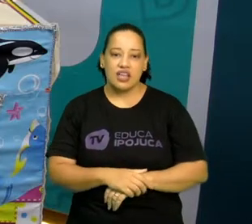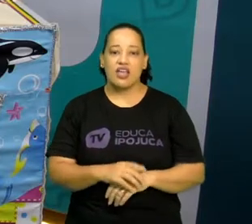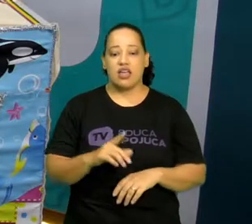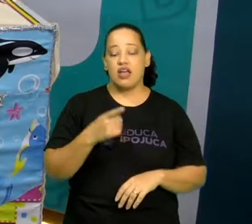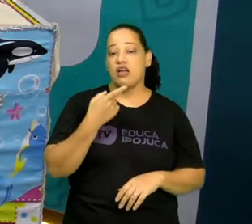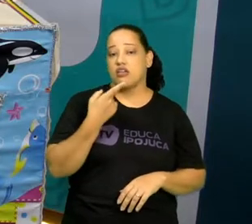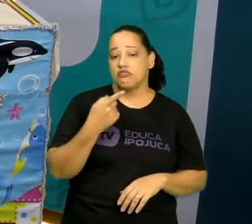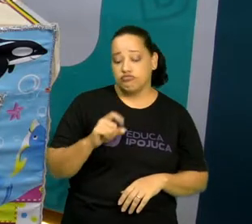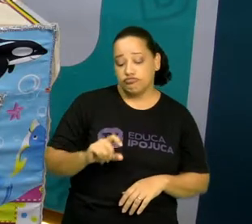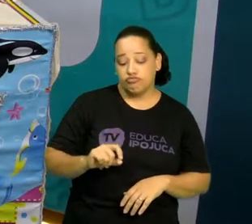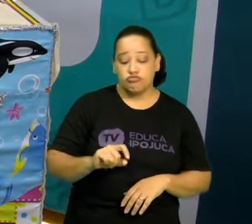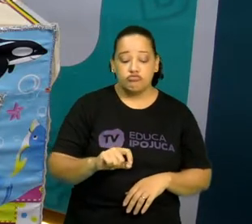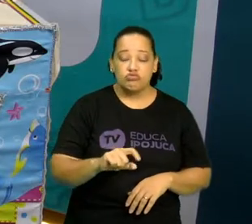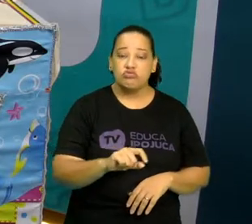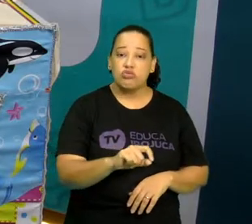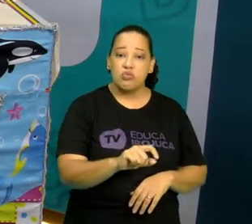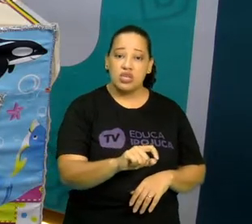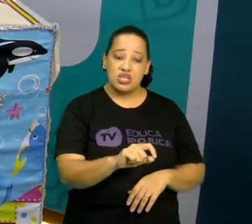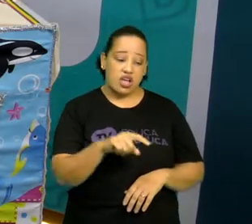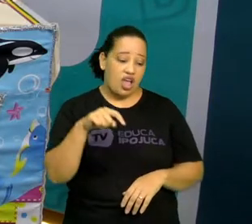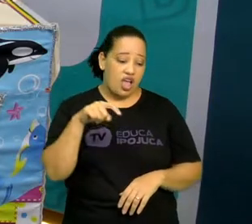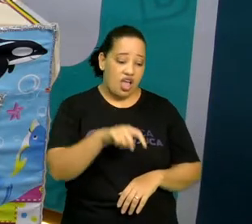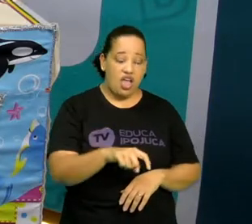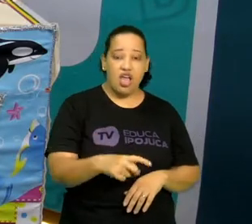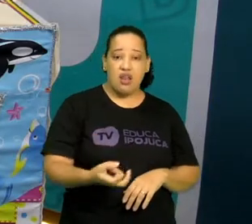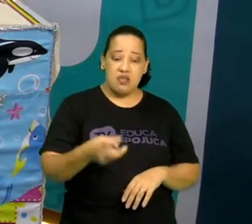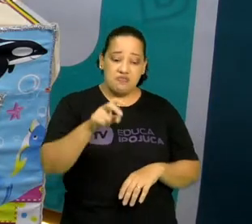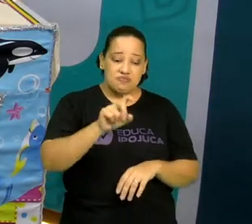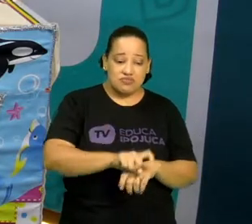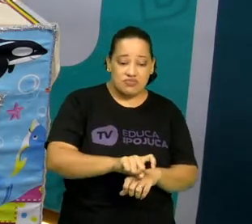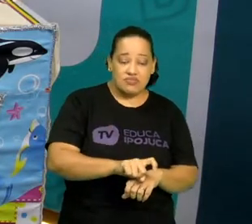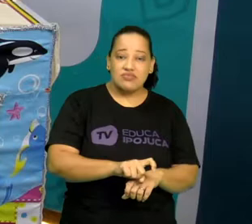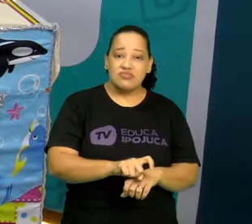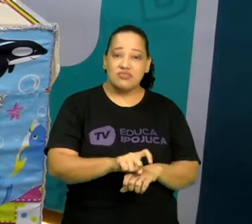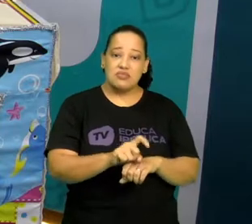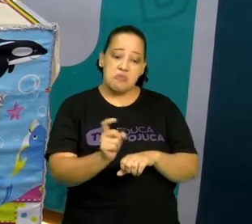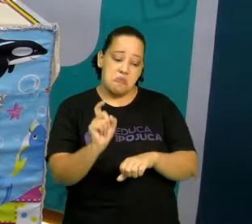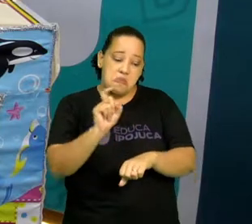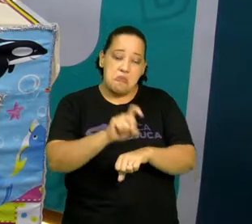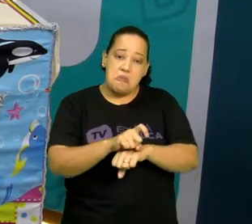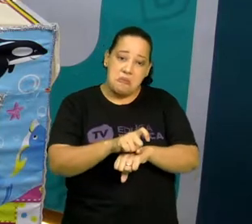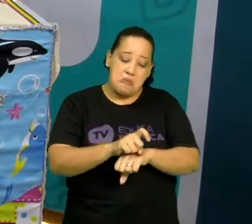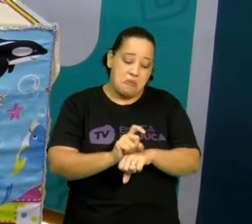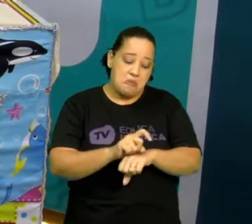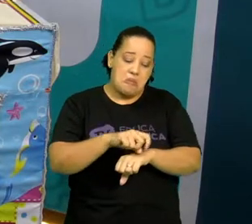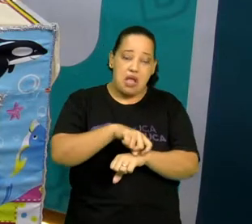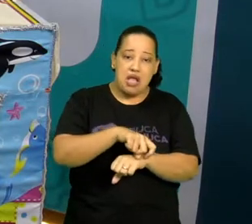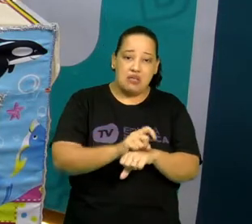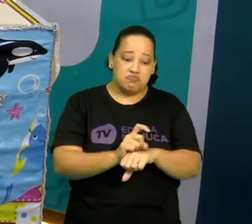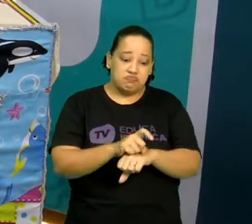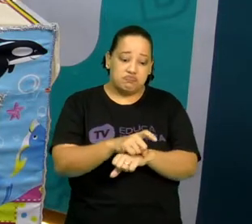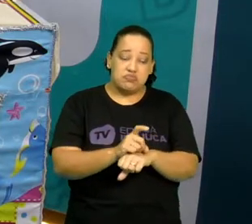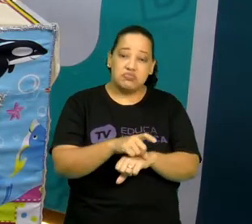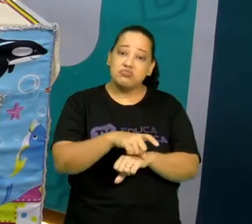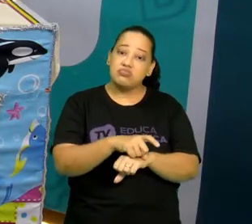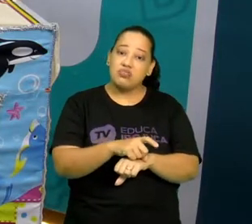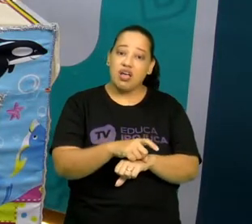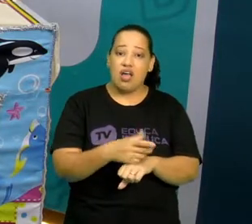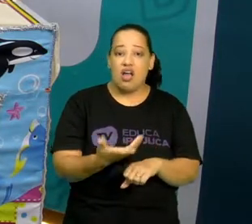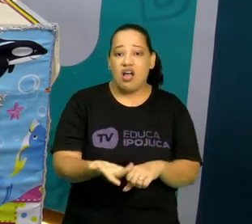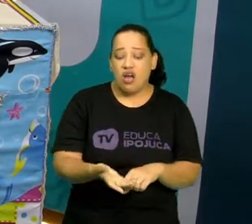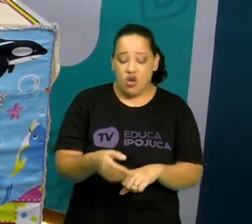neve. Isso mesmo. Ficou com seus pezinhos presos. Ah, tá. E ela disse,